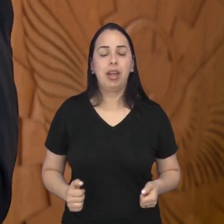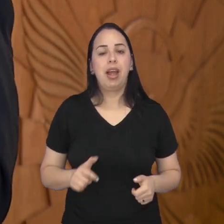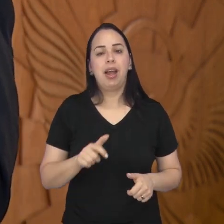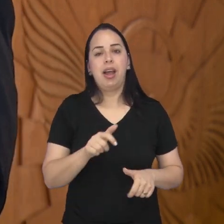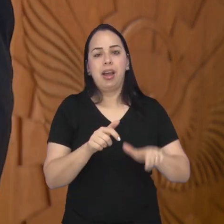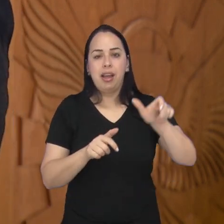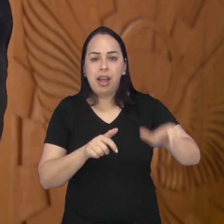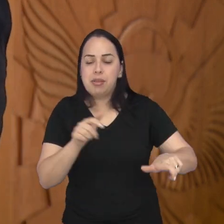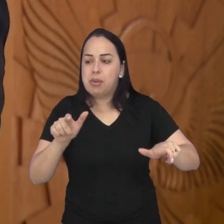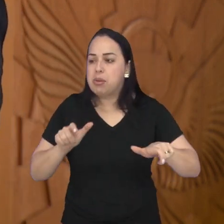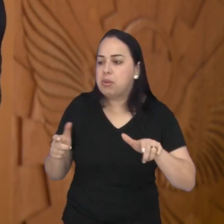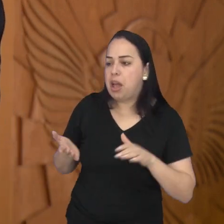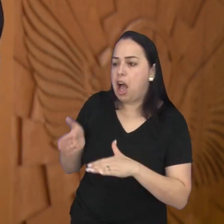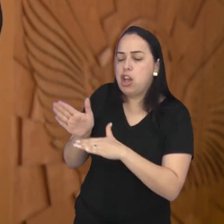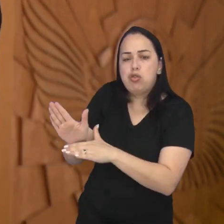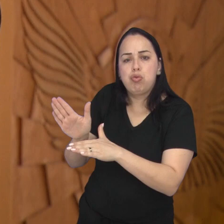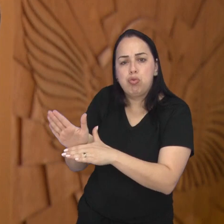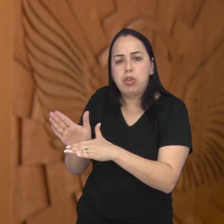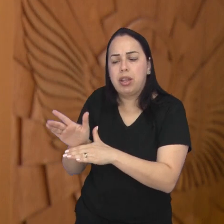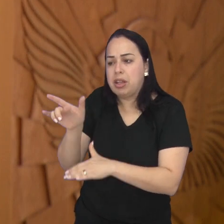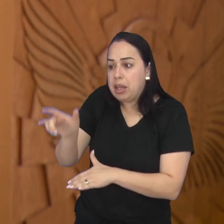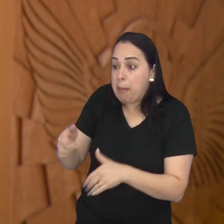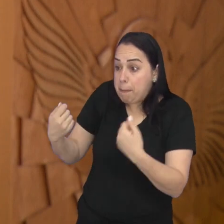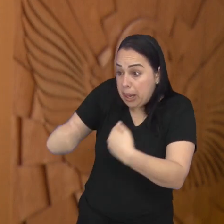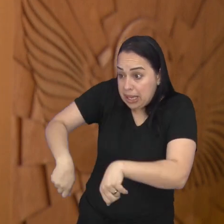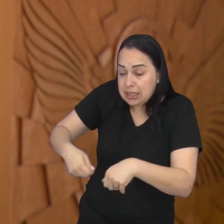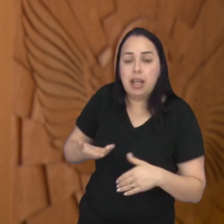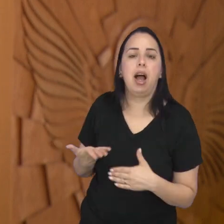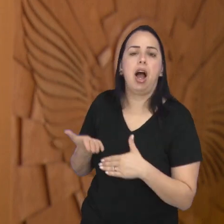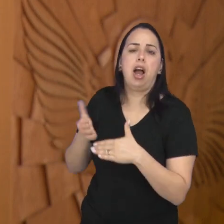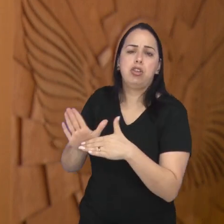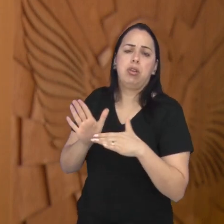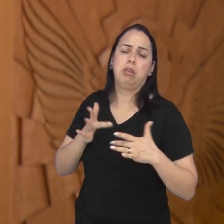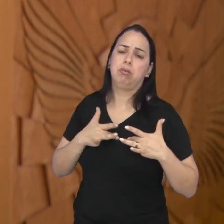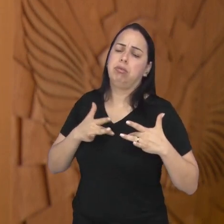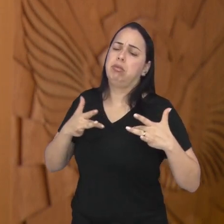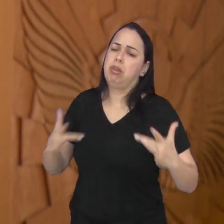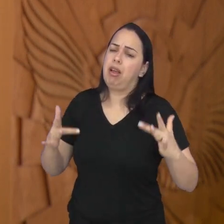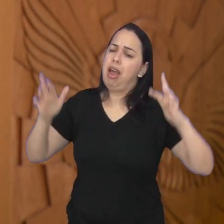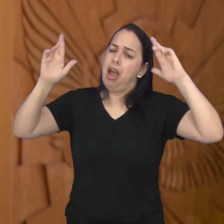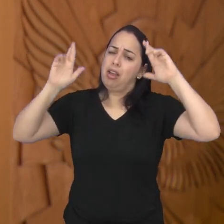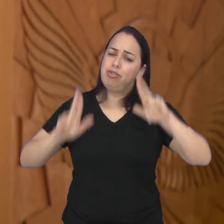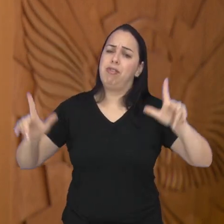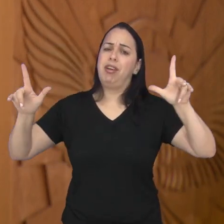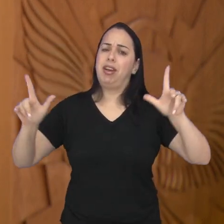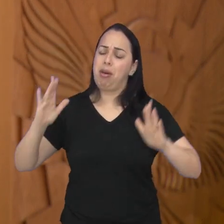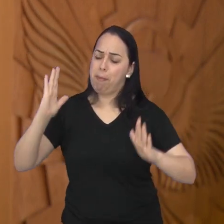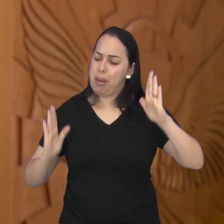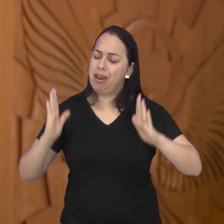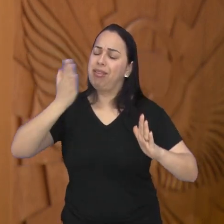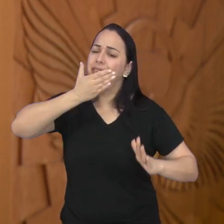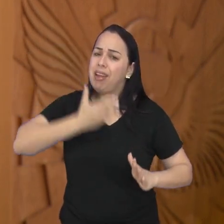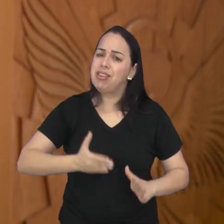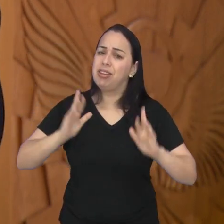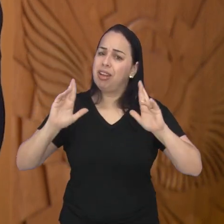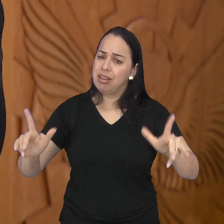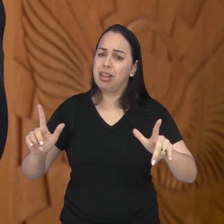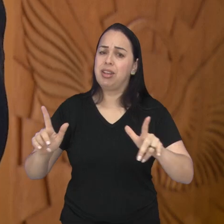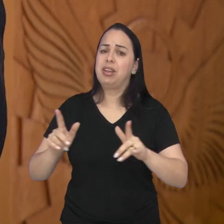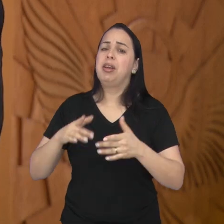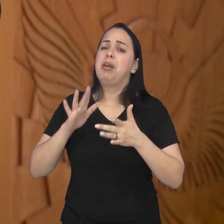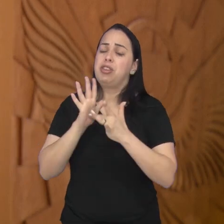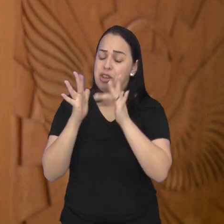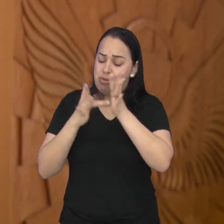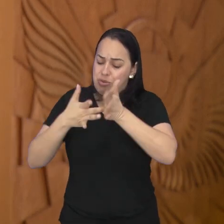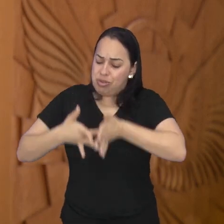época. Umas ajudam outras que mais necessitam. É um clima de Natal. Uma criança